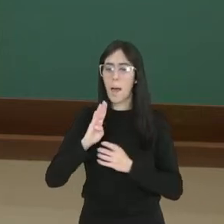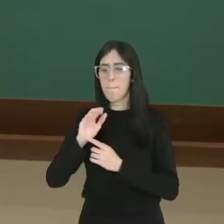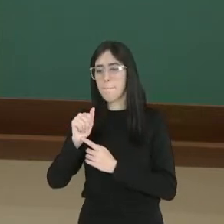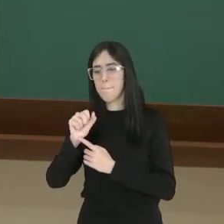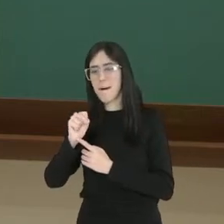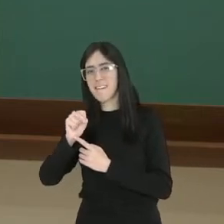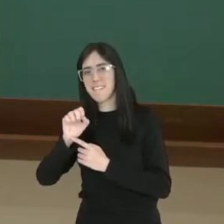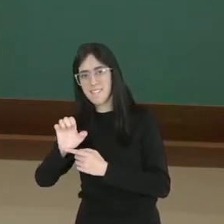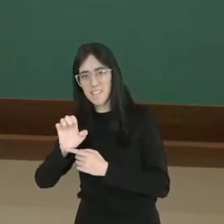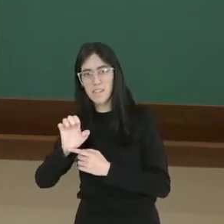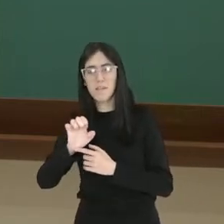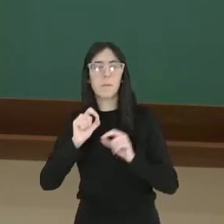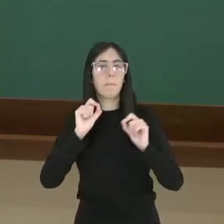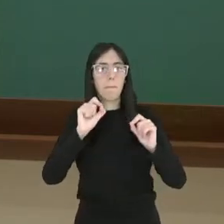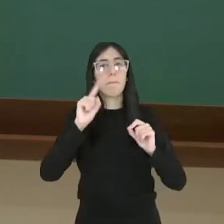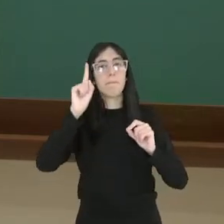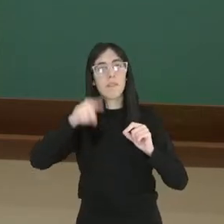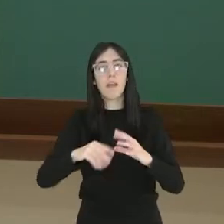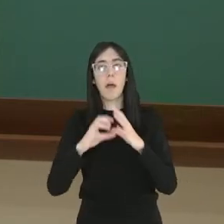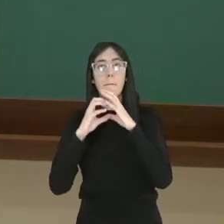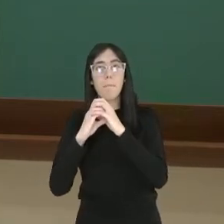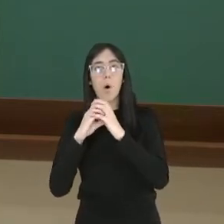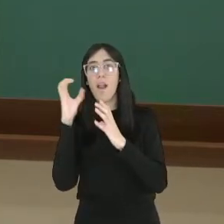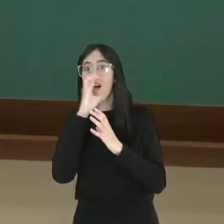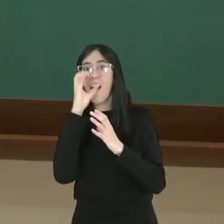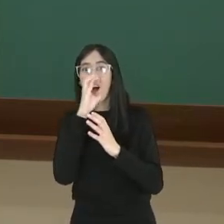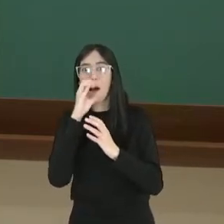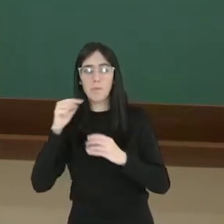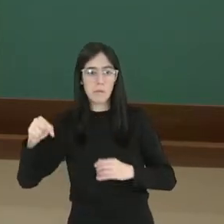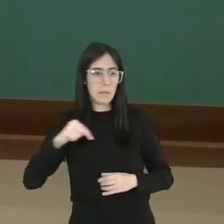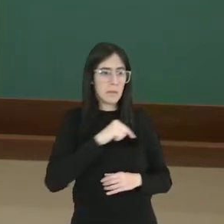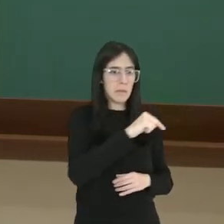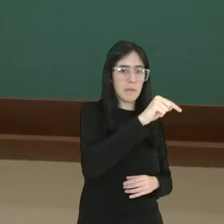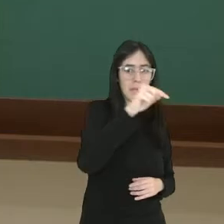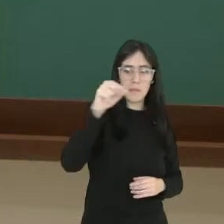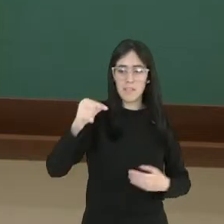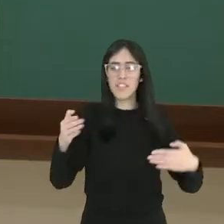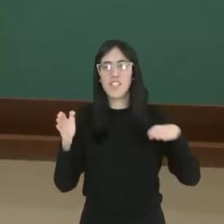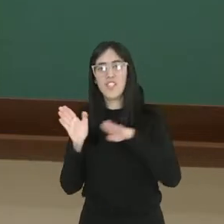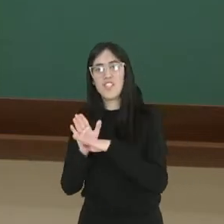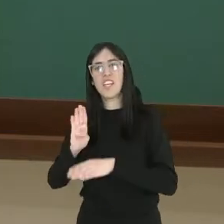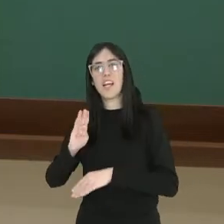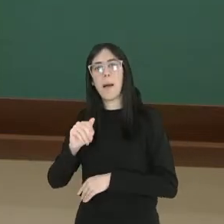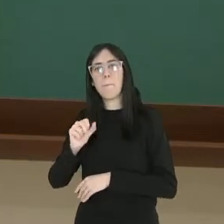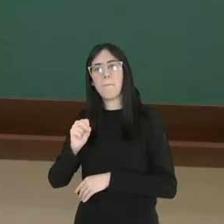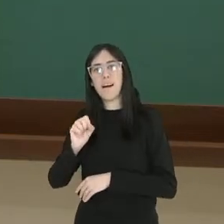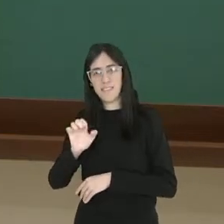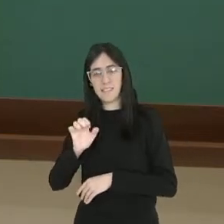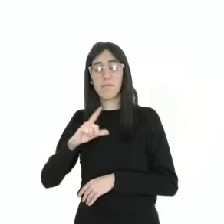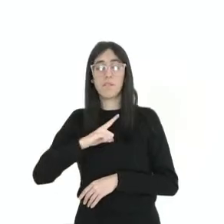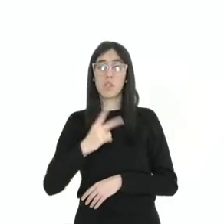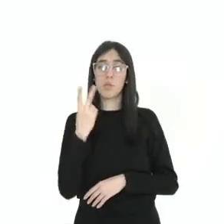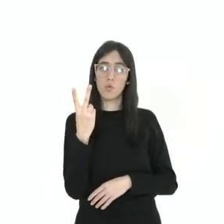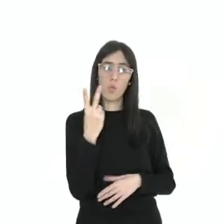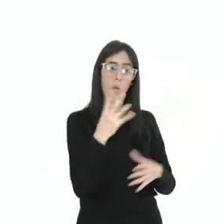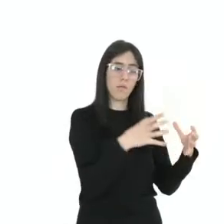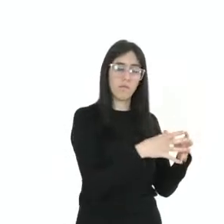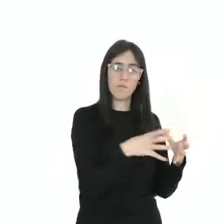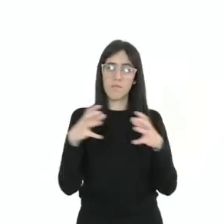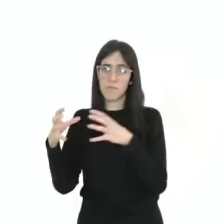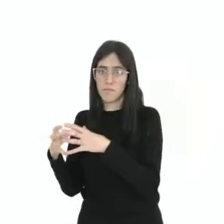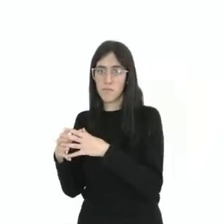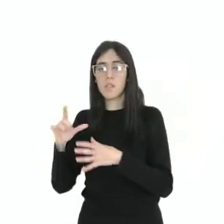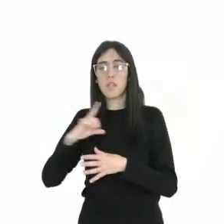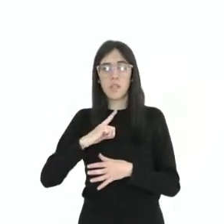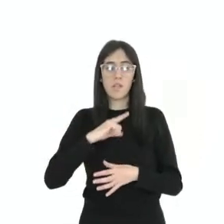principal, trazer sempre essa bola para a base. Então, ela vai ser jogada por duas equipes que alternam entre o ataque